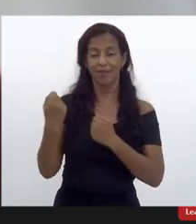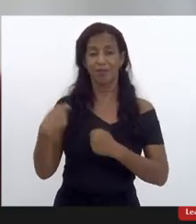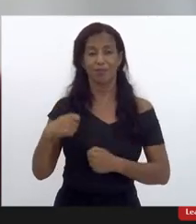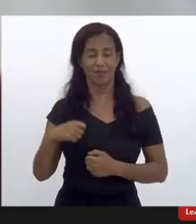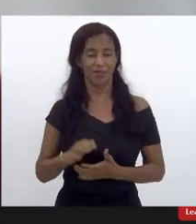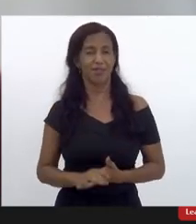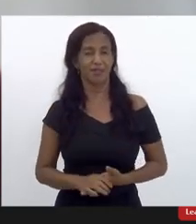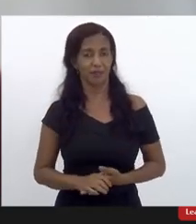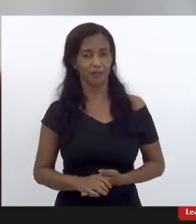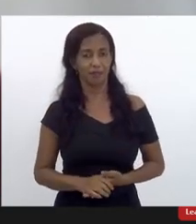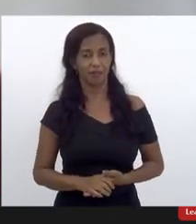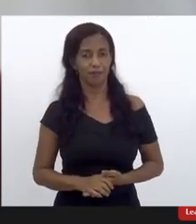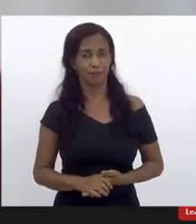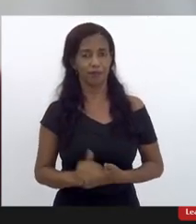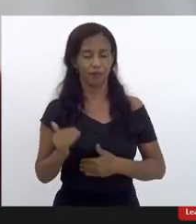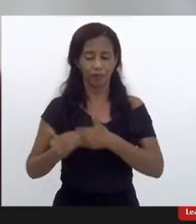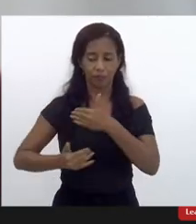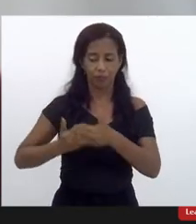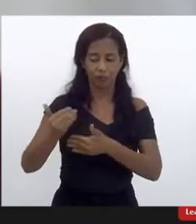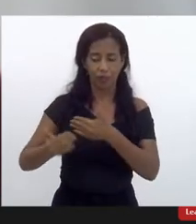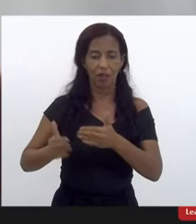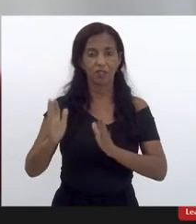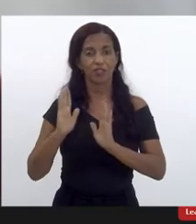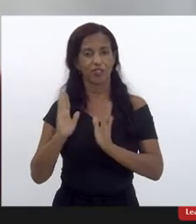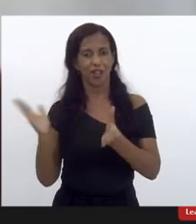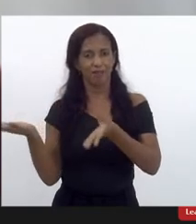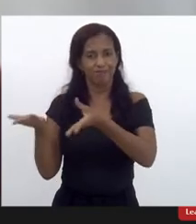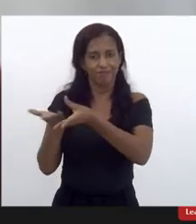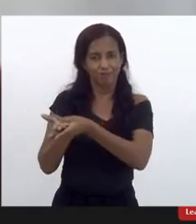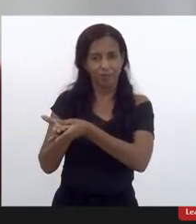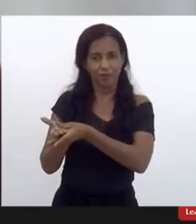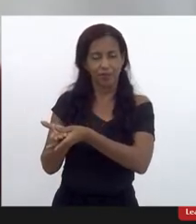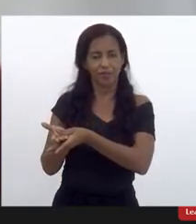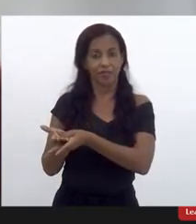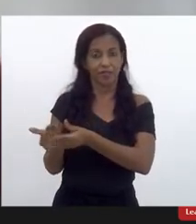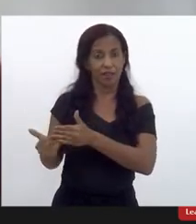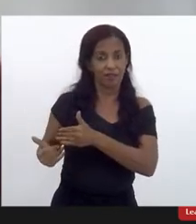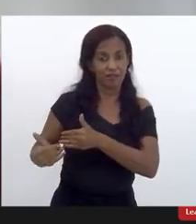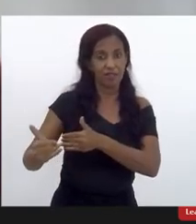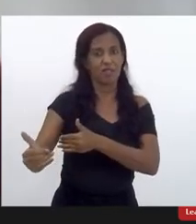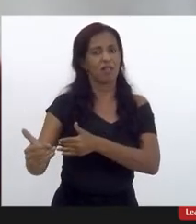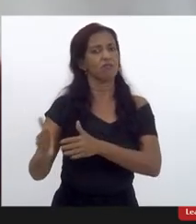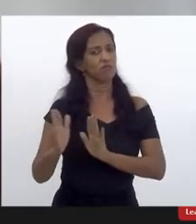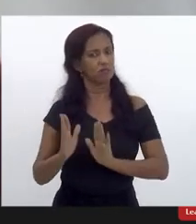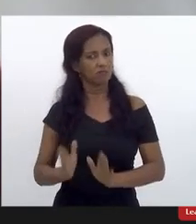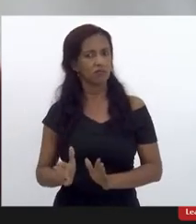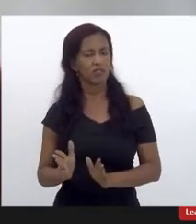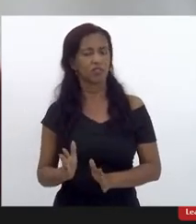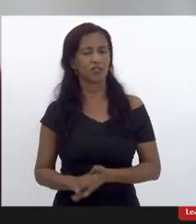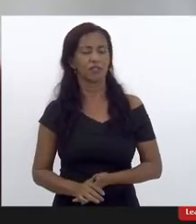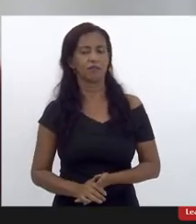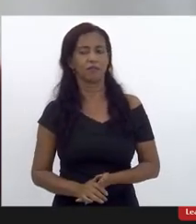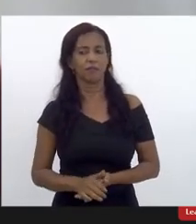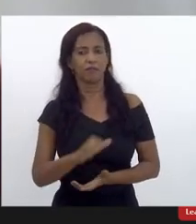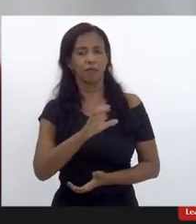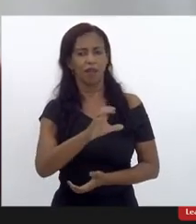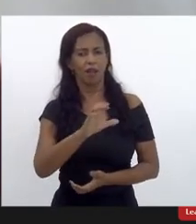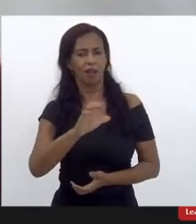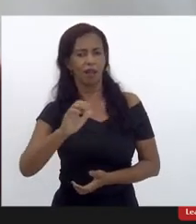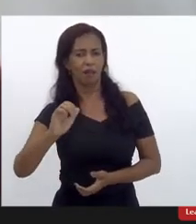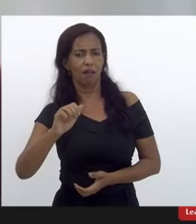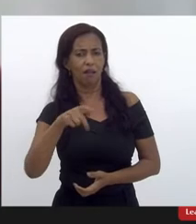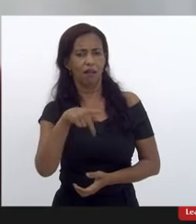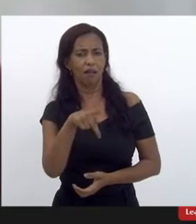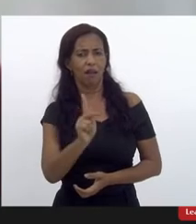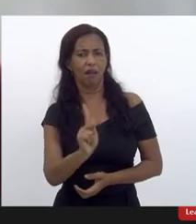da rede. O processo já está em andamento avançado, avançadíssimo. Tá? Ele já está no CAAR, ele